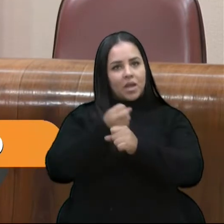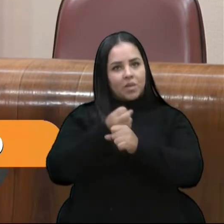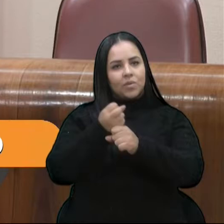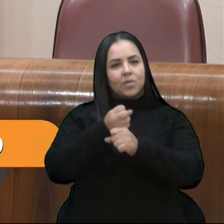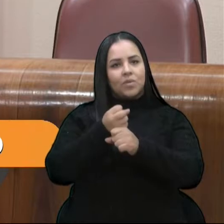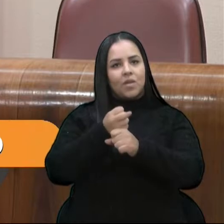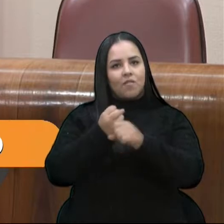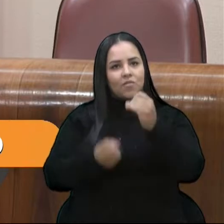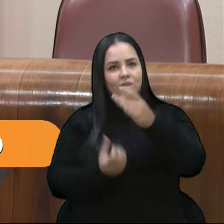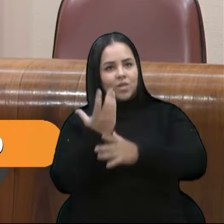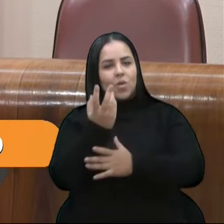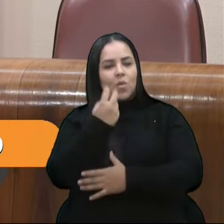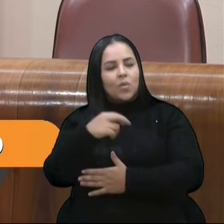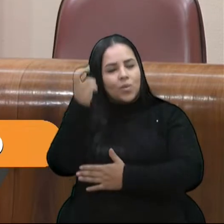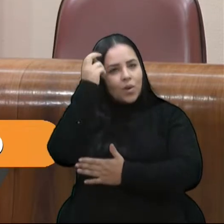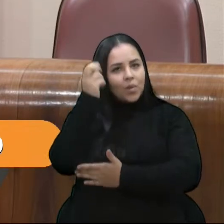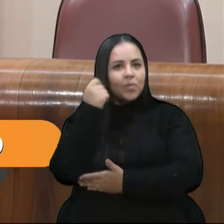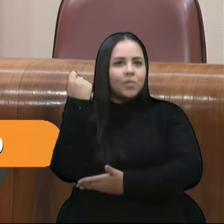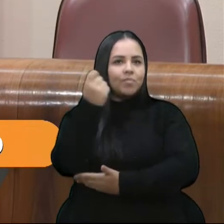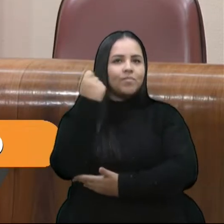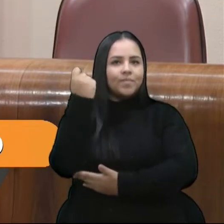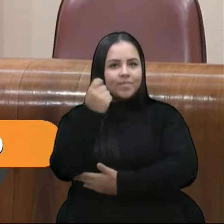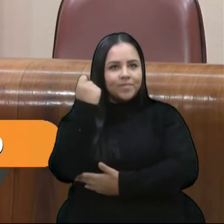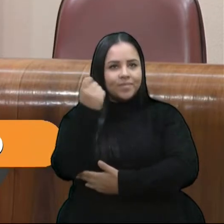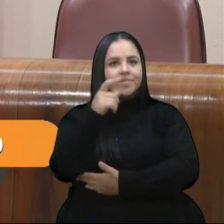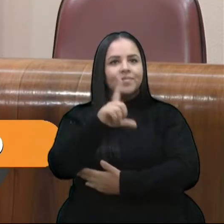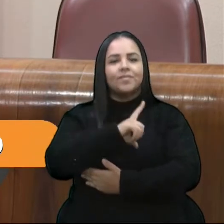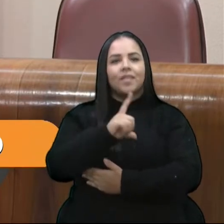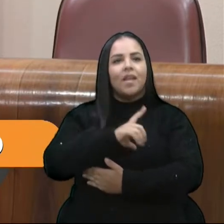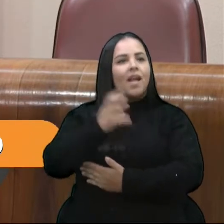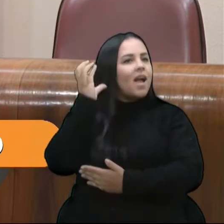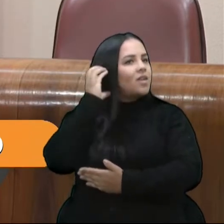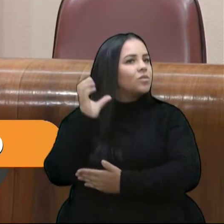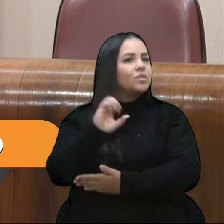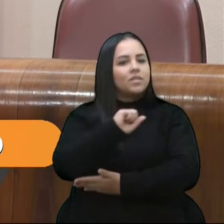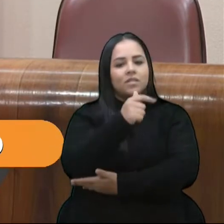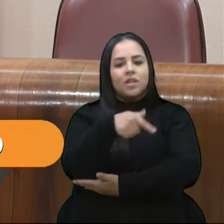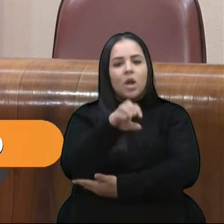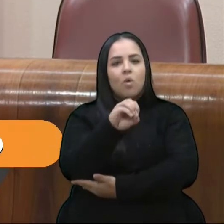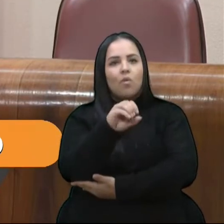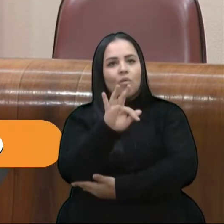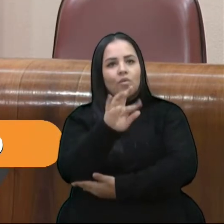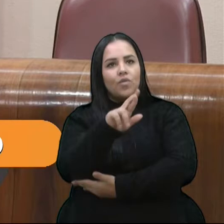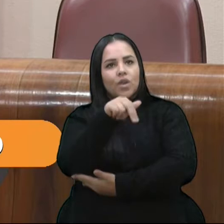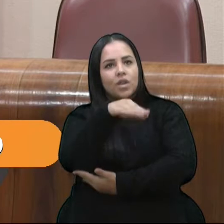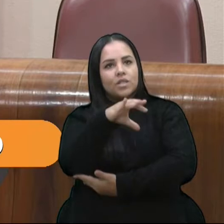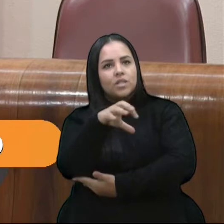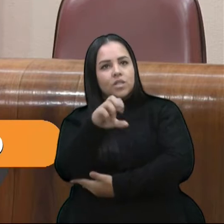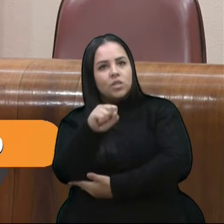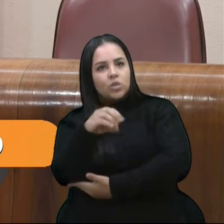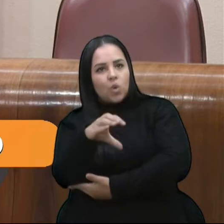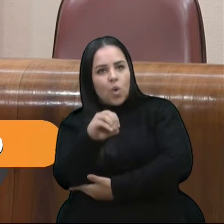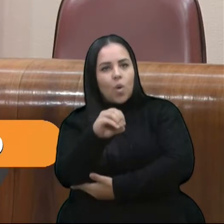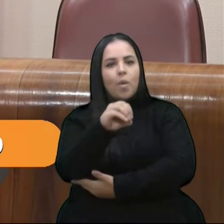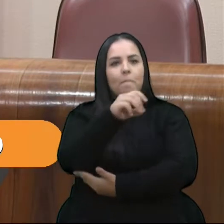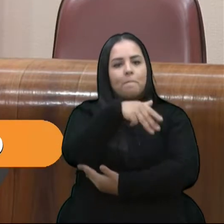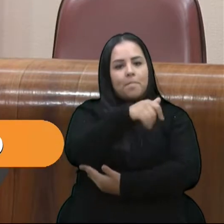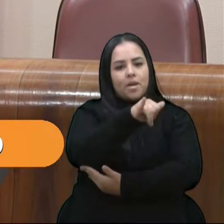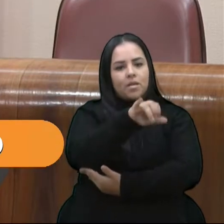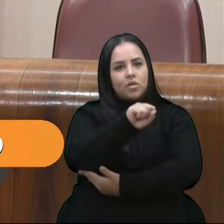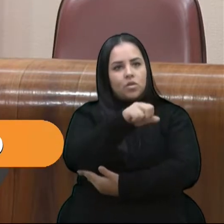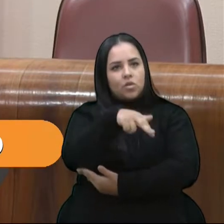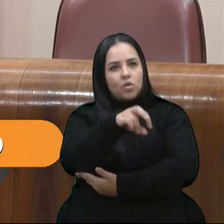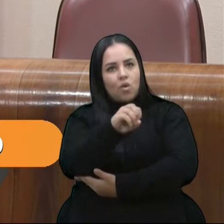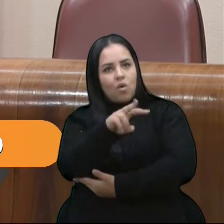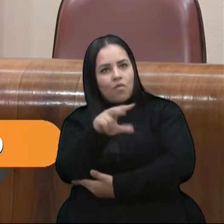Rio Grandense, abrangendo as rádios São Francisco, Mais Nova FM e afiliadas. E por 4 anos no